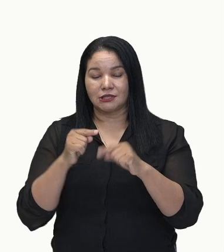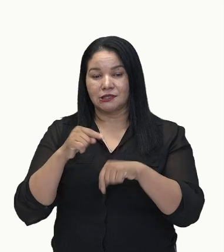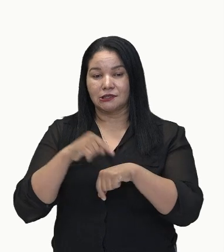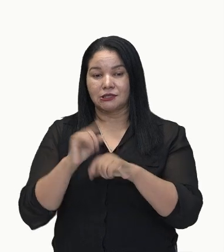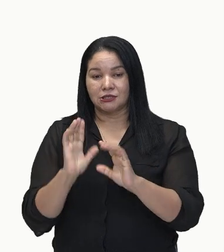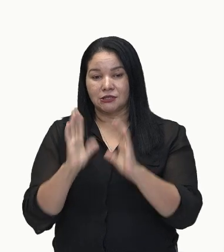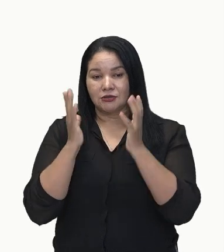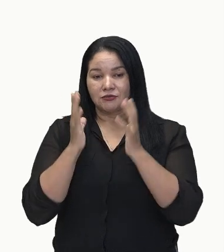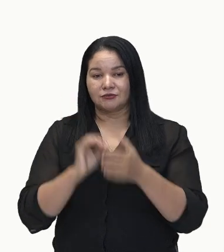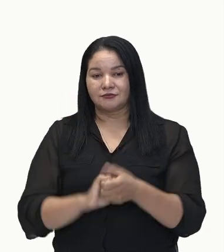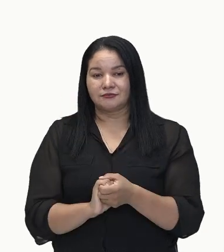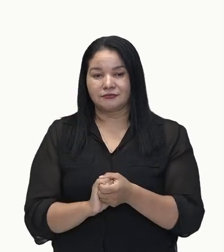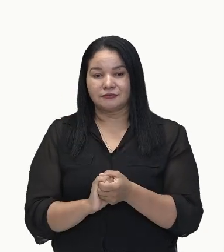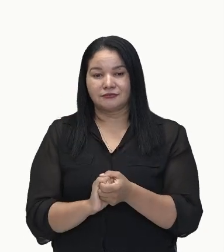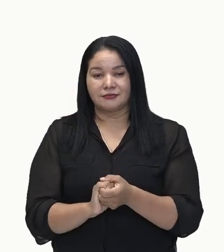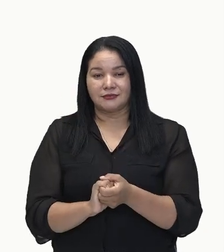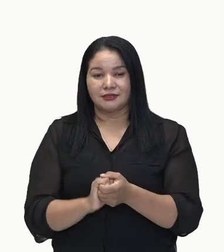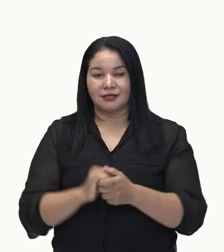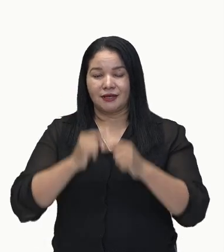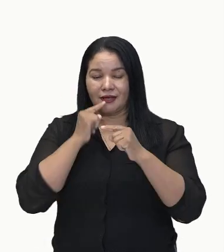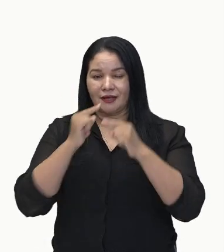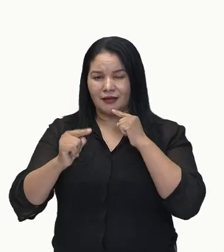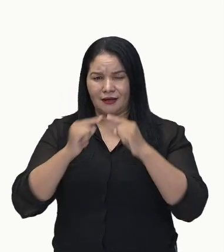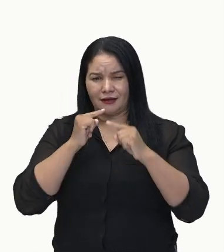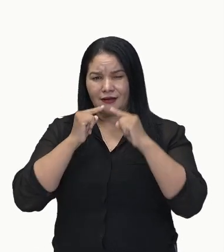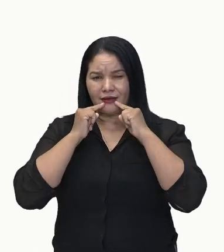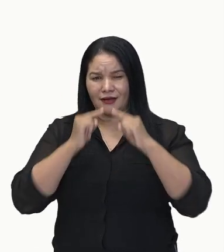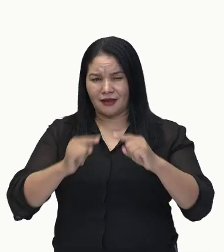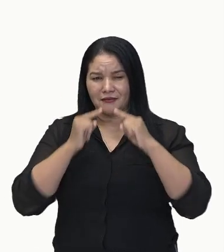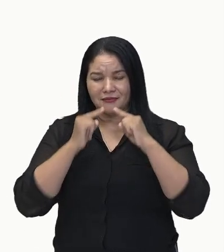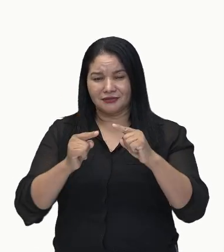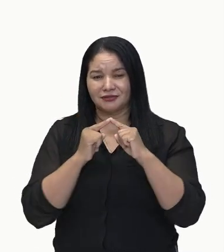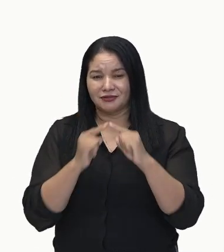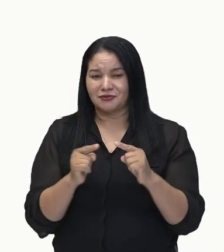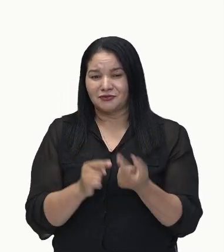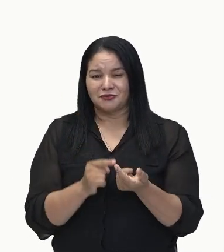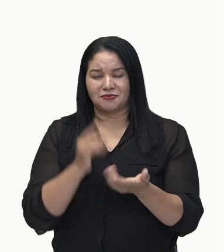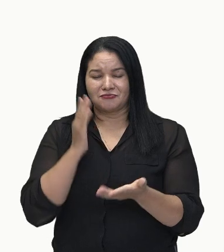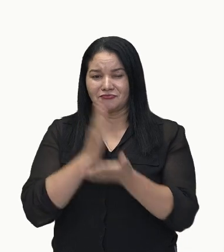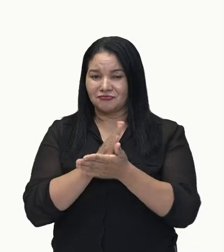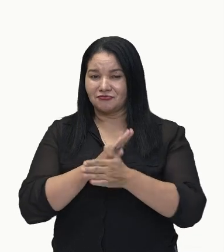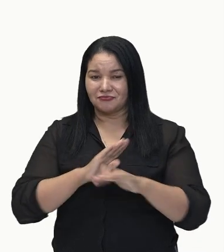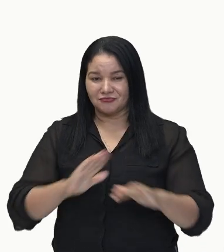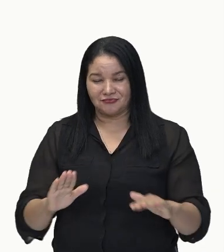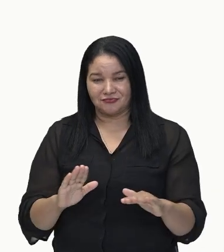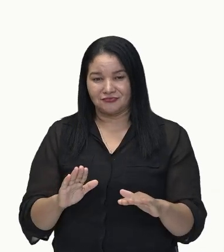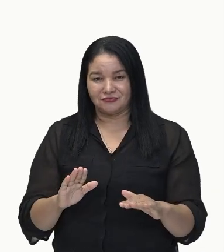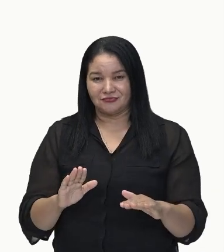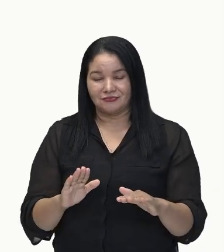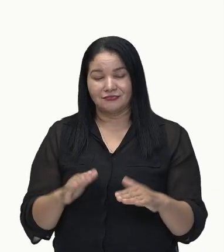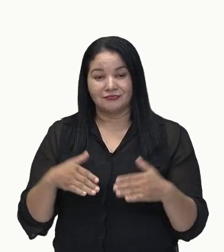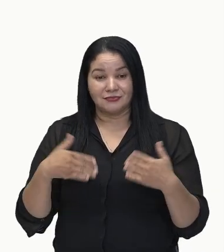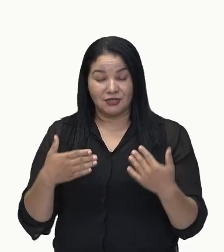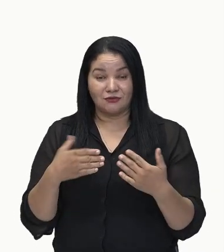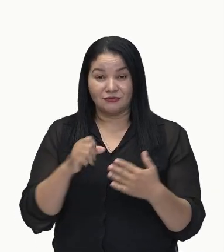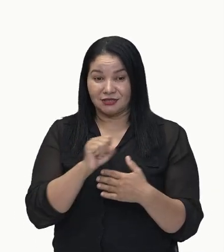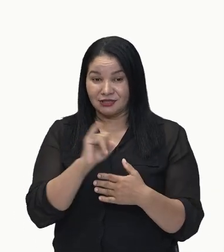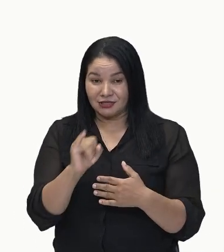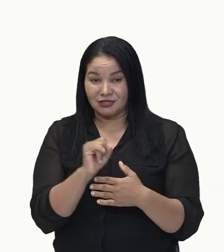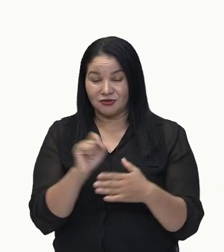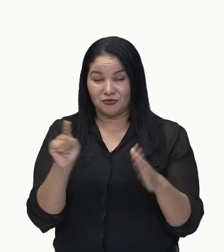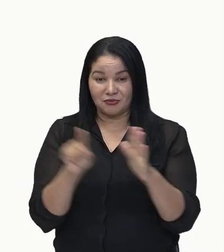de reclamações. Basta de reclamações. Então, se você perguntar aí do